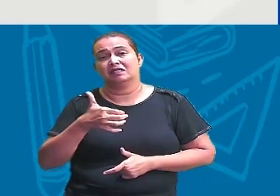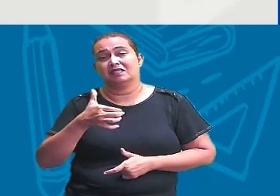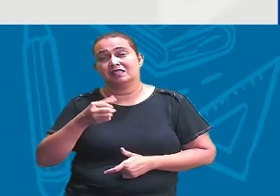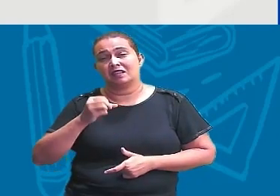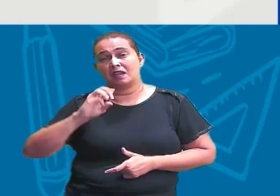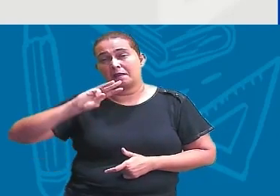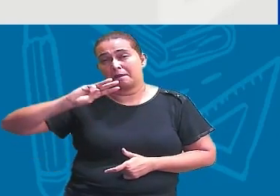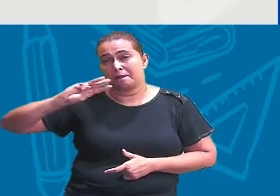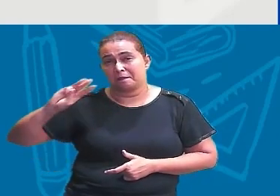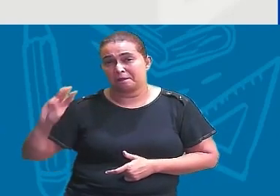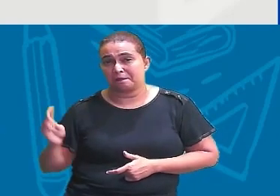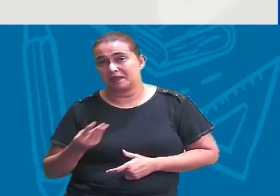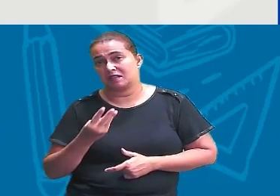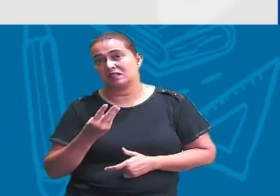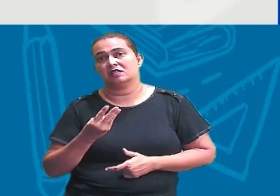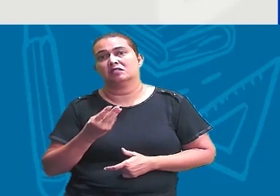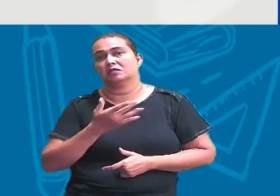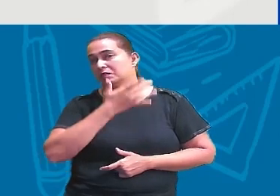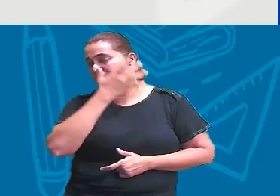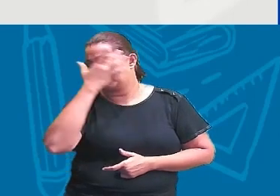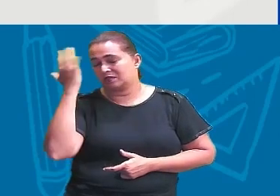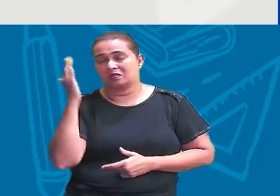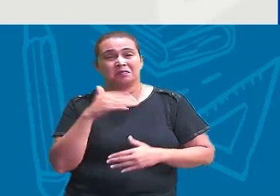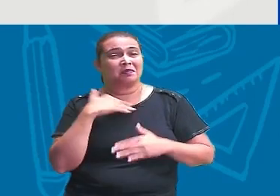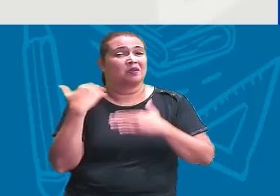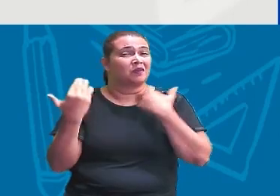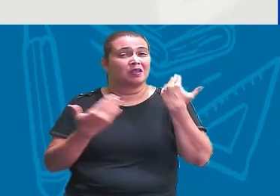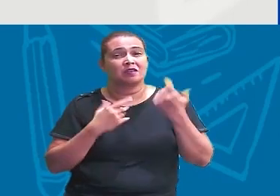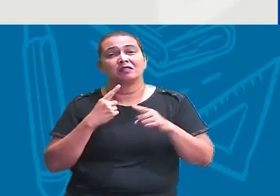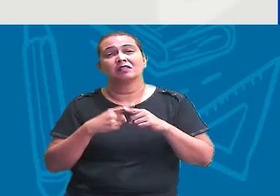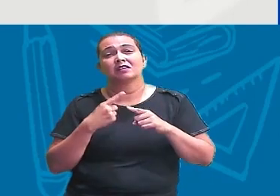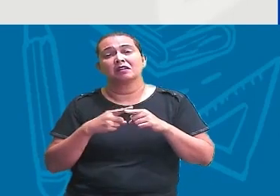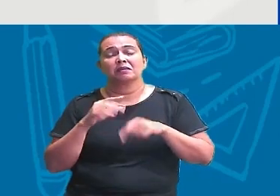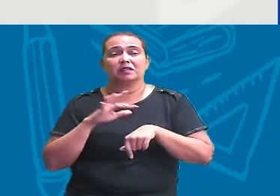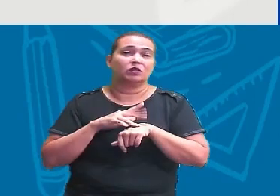de mortos e feridos, né? Como toda guerra,